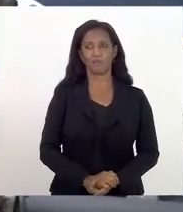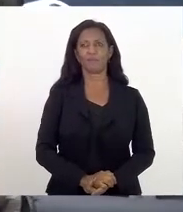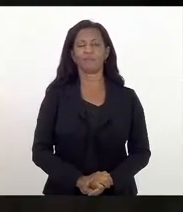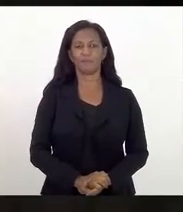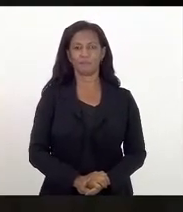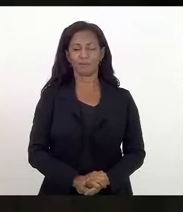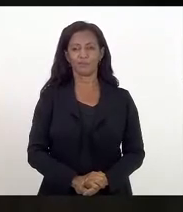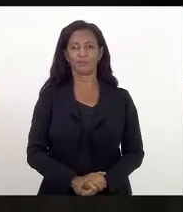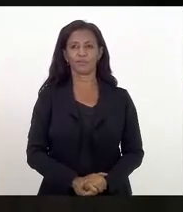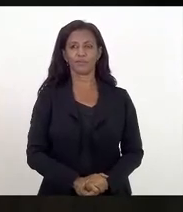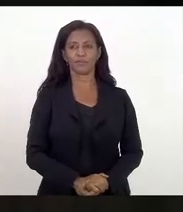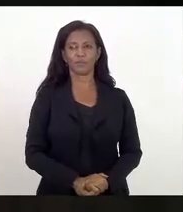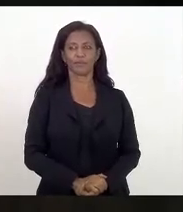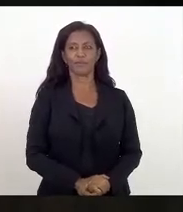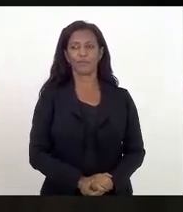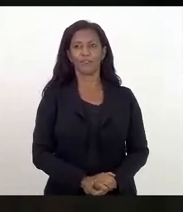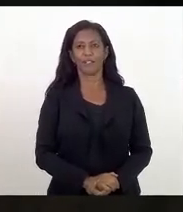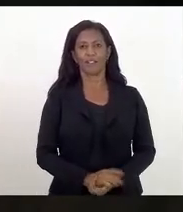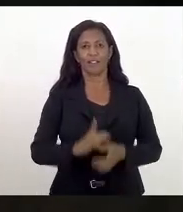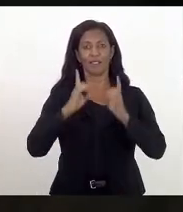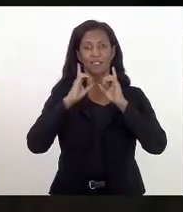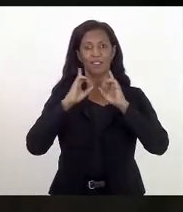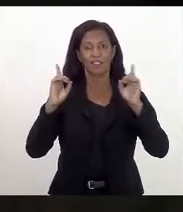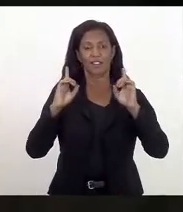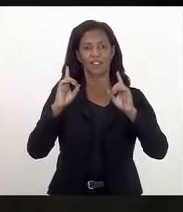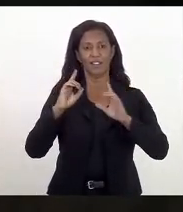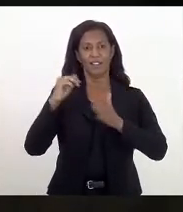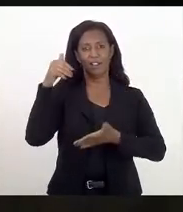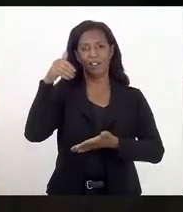Próxima oradora para declarar a voto, deputada Tia Ju.